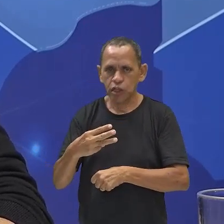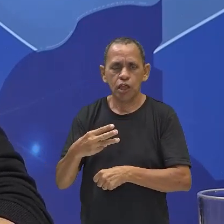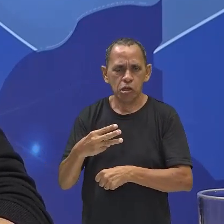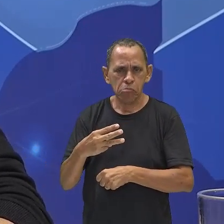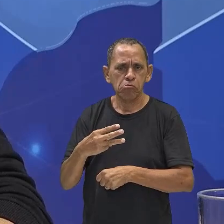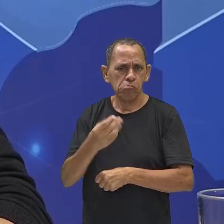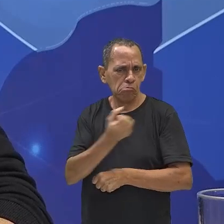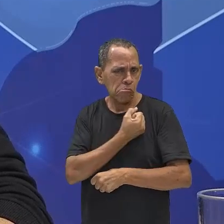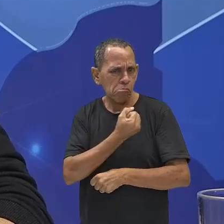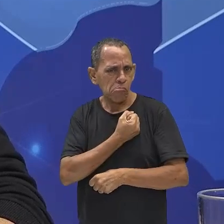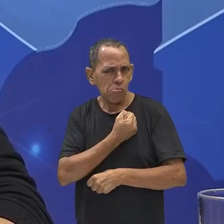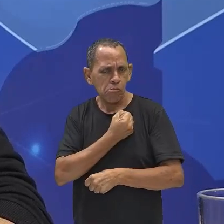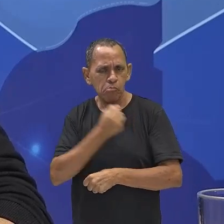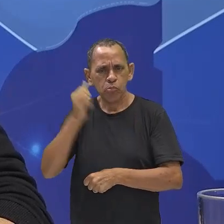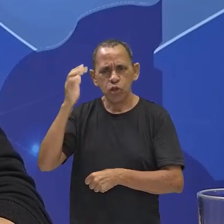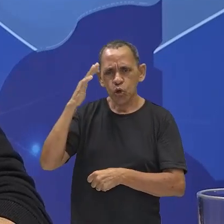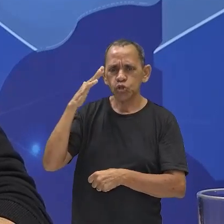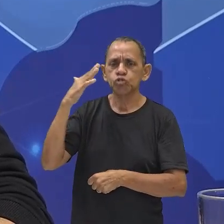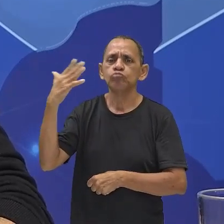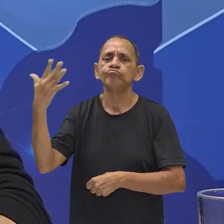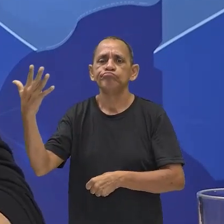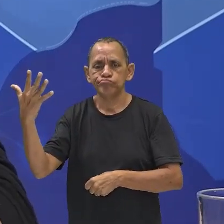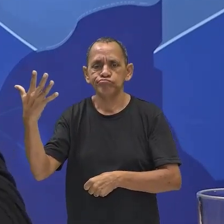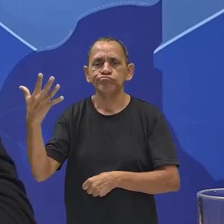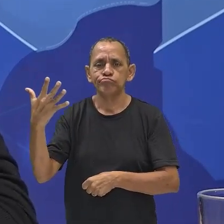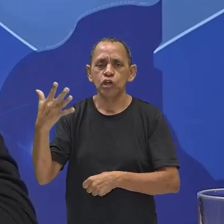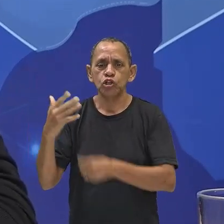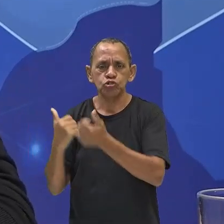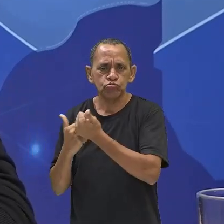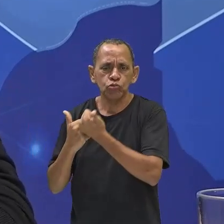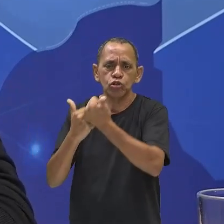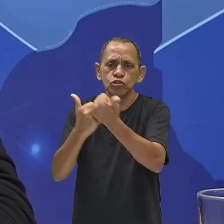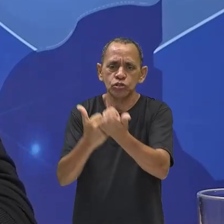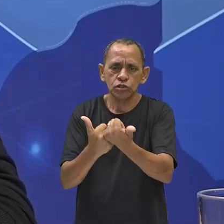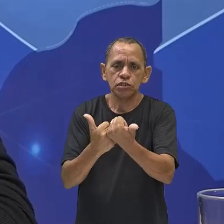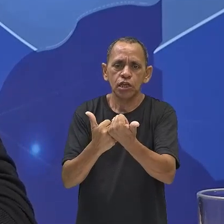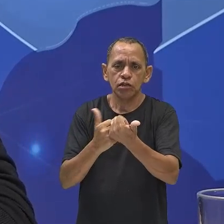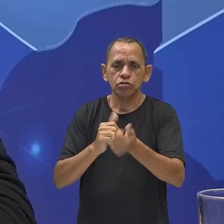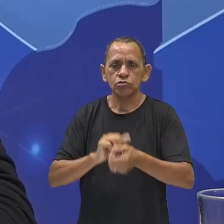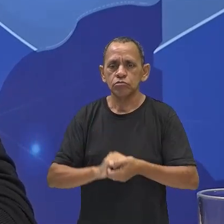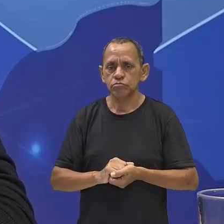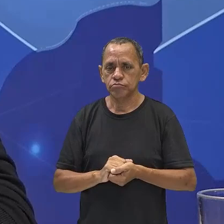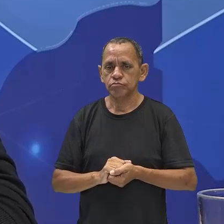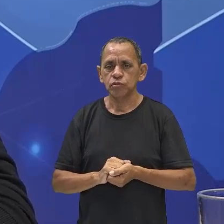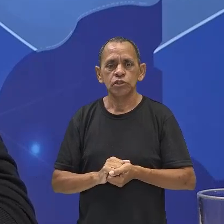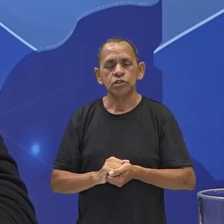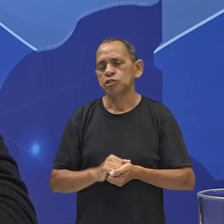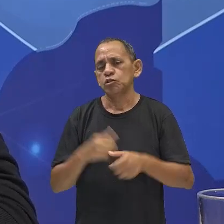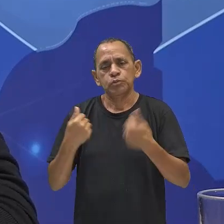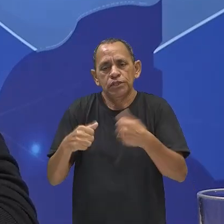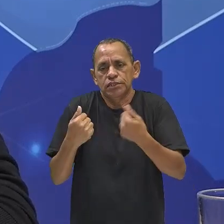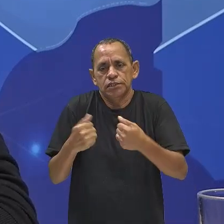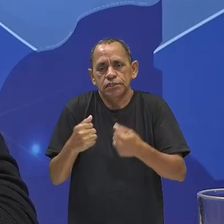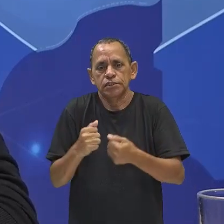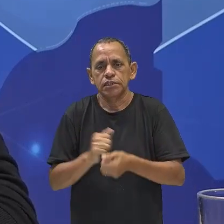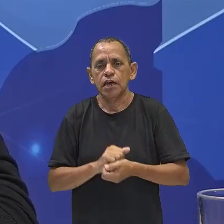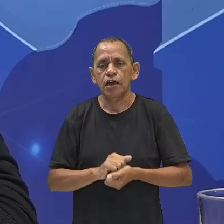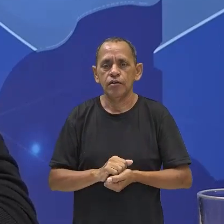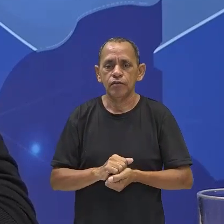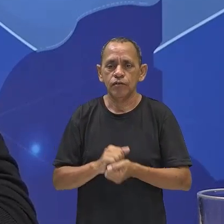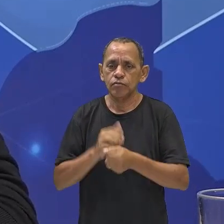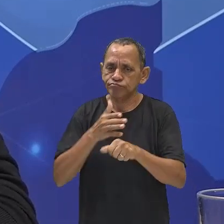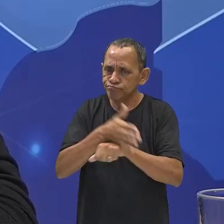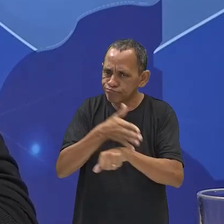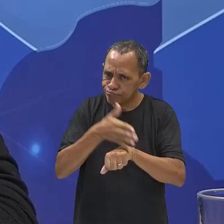de ocorrências sendo solucionadas já no suporte técnico, sem ser necessário, né, gerar AOS, tá? E isso tem